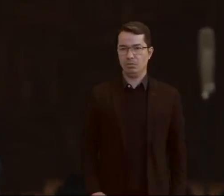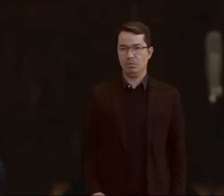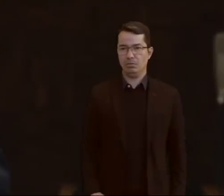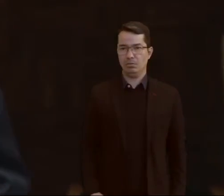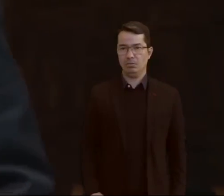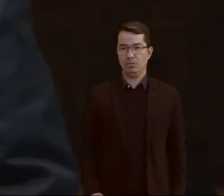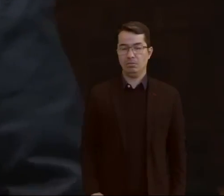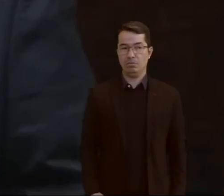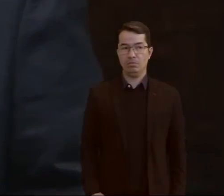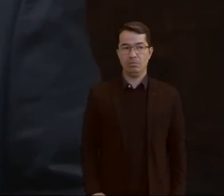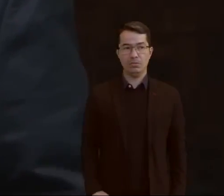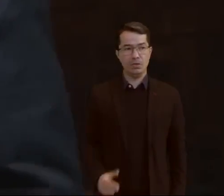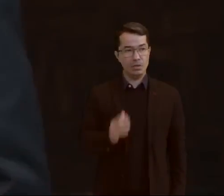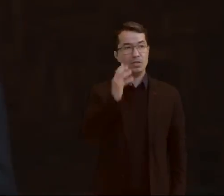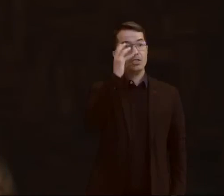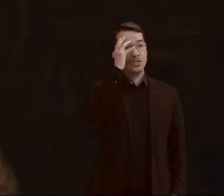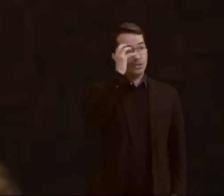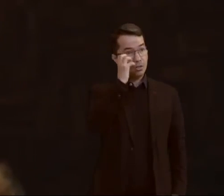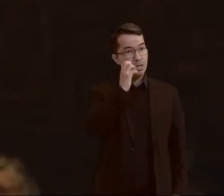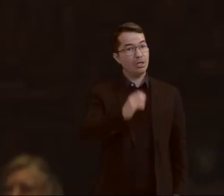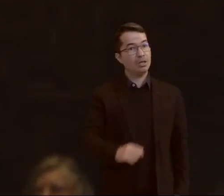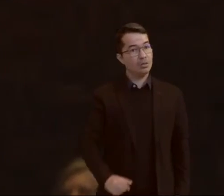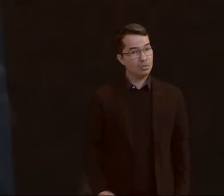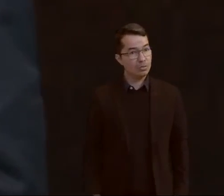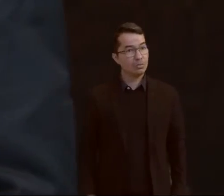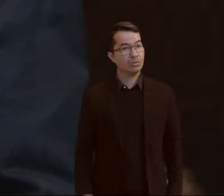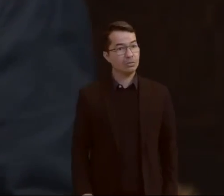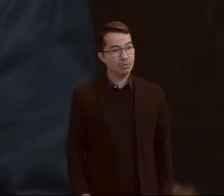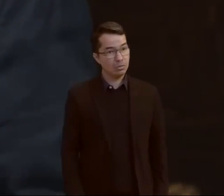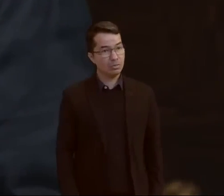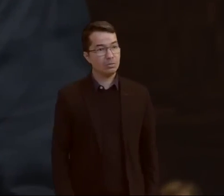Senhor, dizendo o seguinte: hoje,